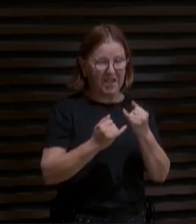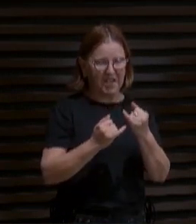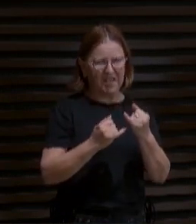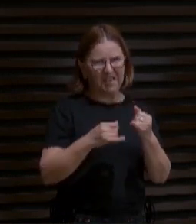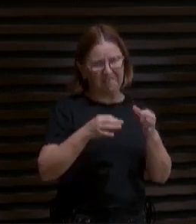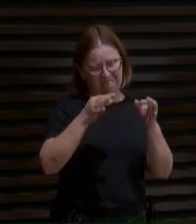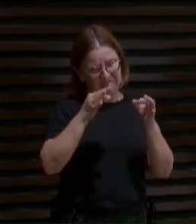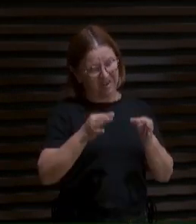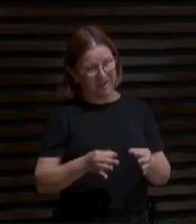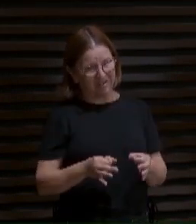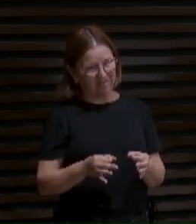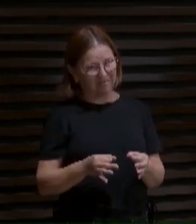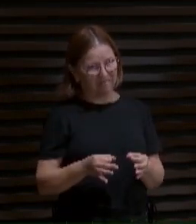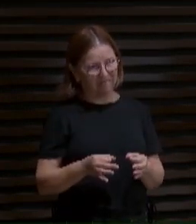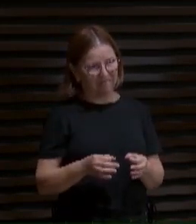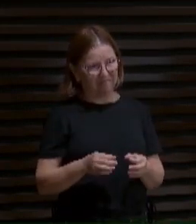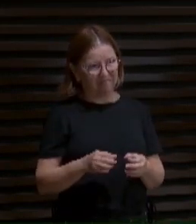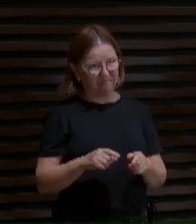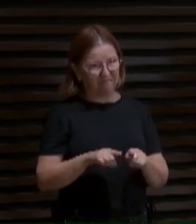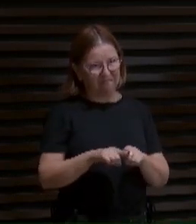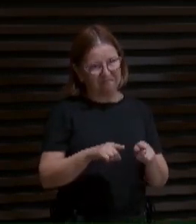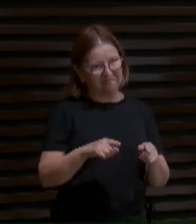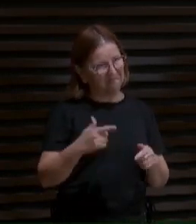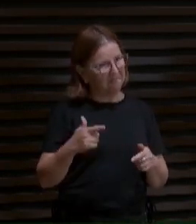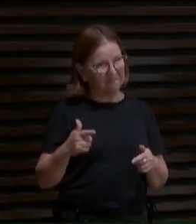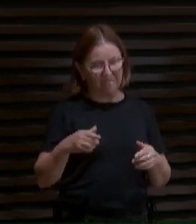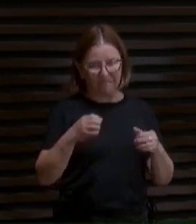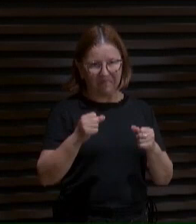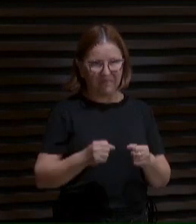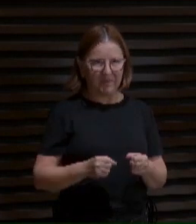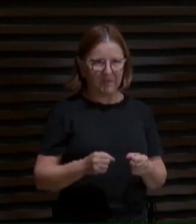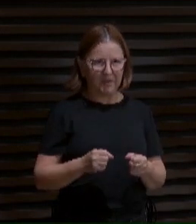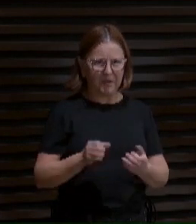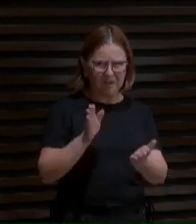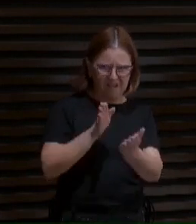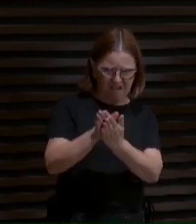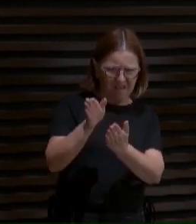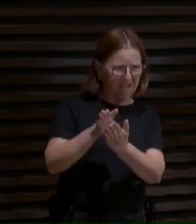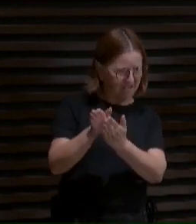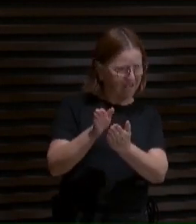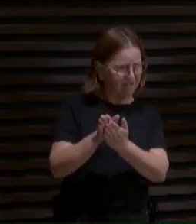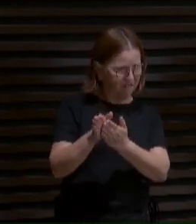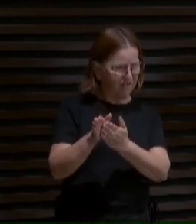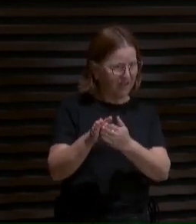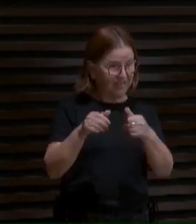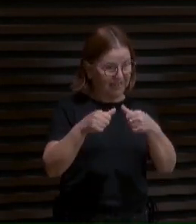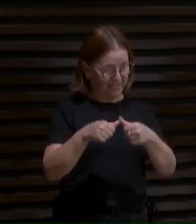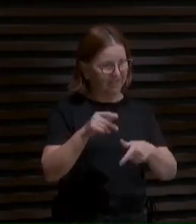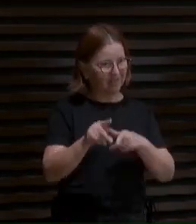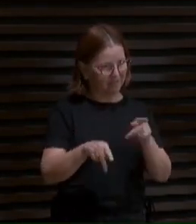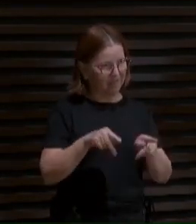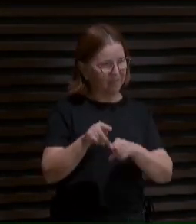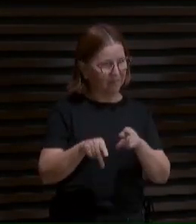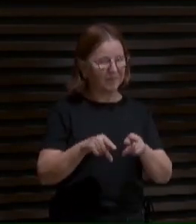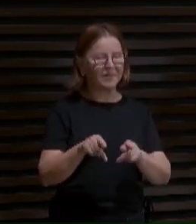negando-lhe, entretanto, o poder. Foge também